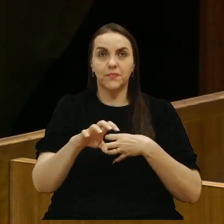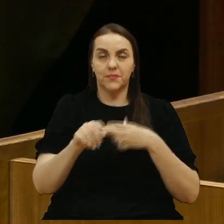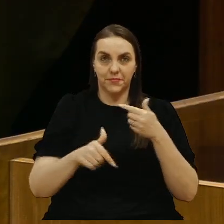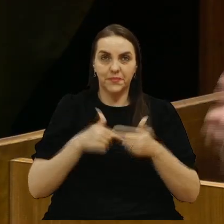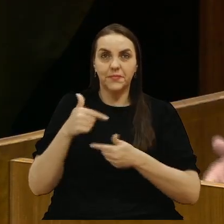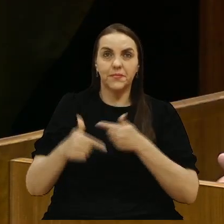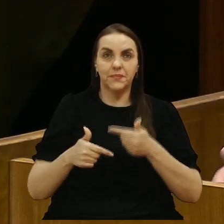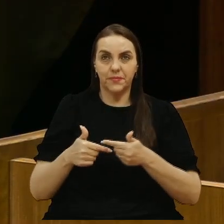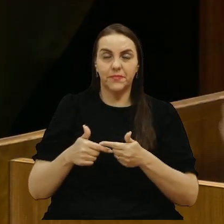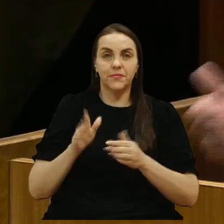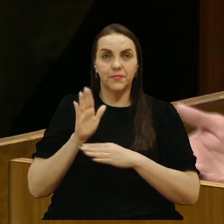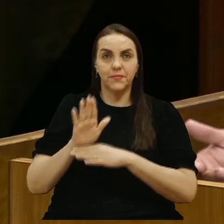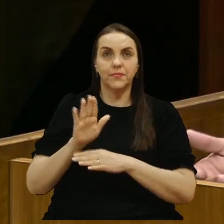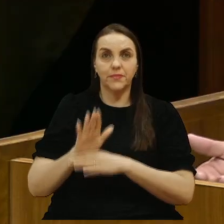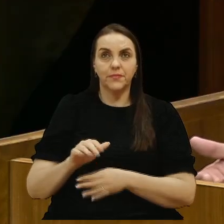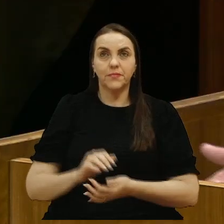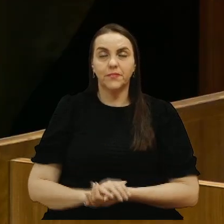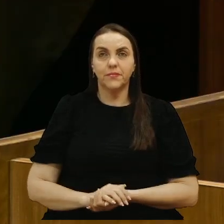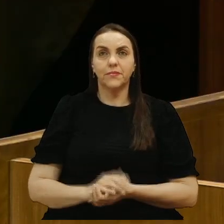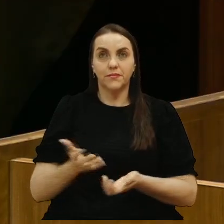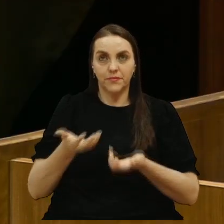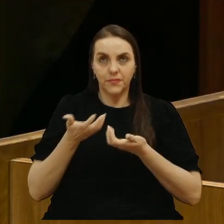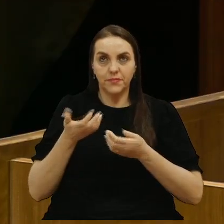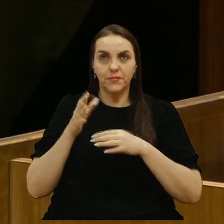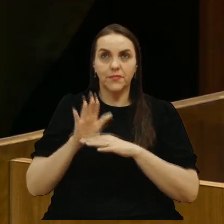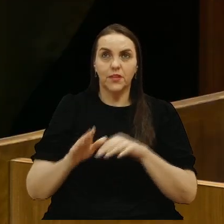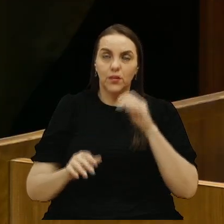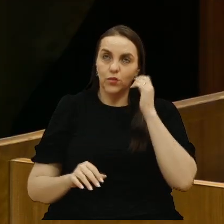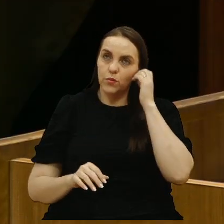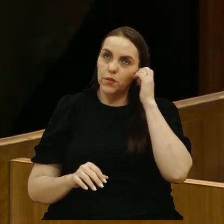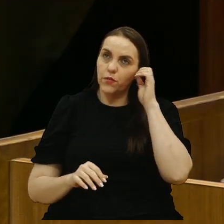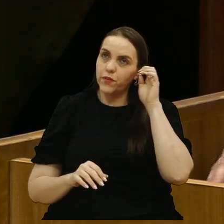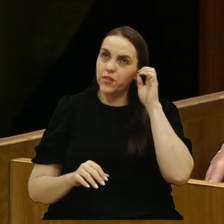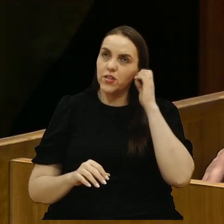trabalho, eles ajudam, eles querem ajudar. Só que a gente também tem que